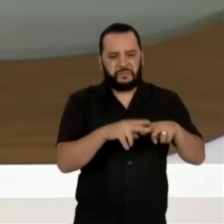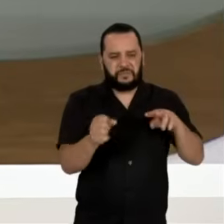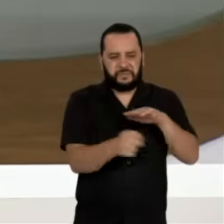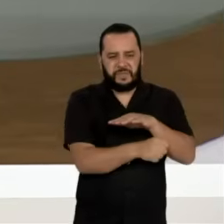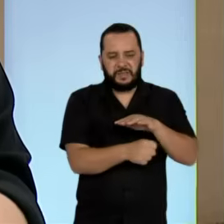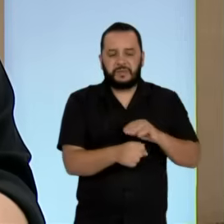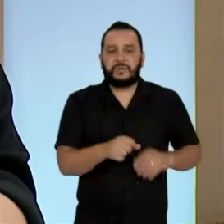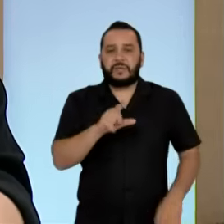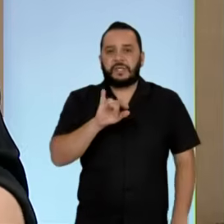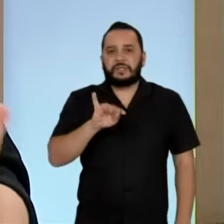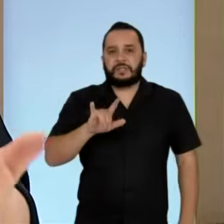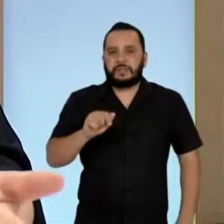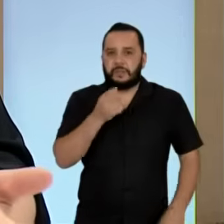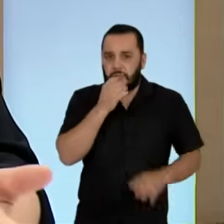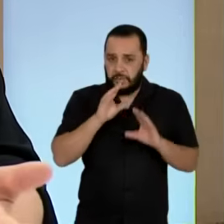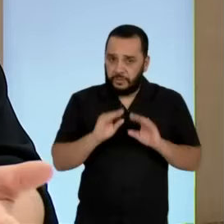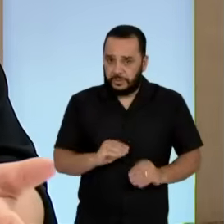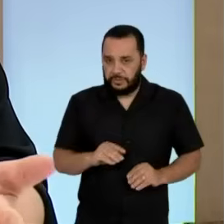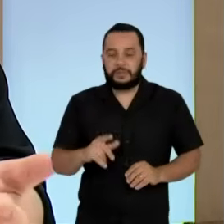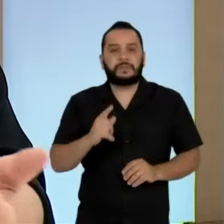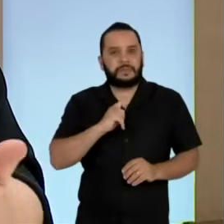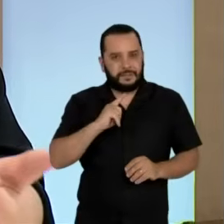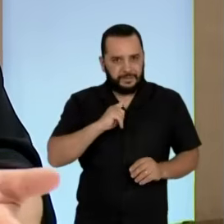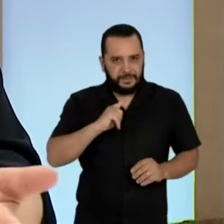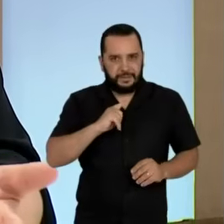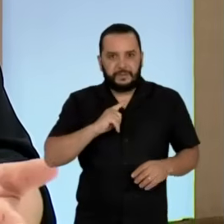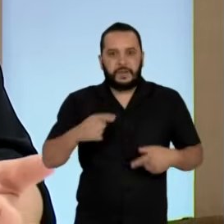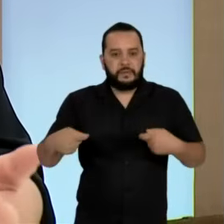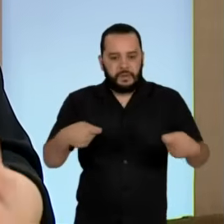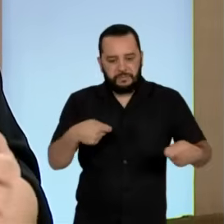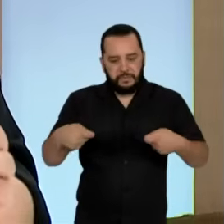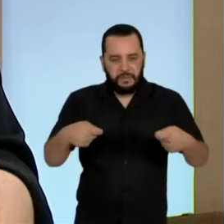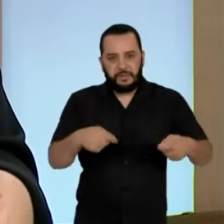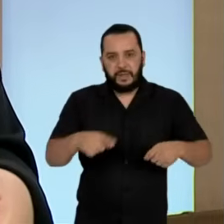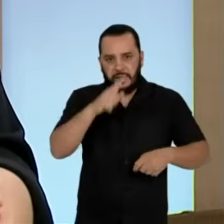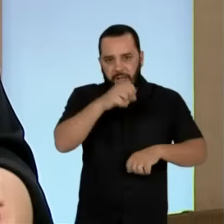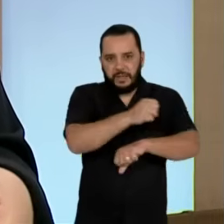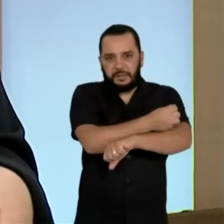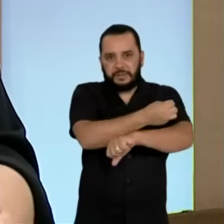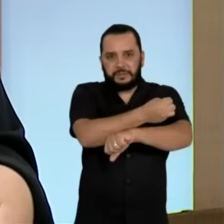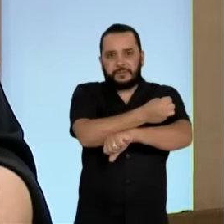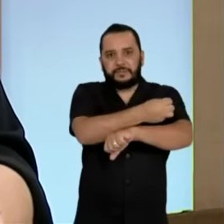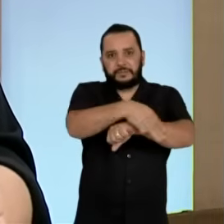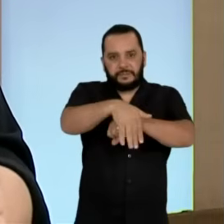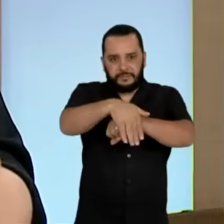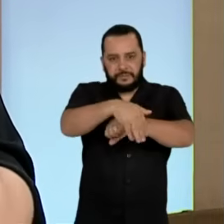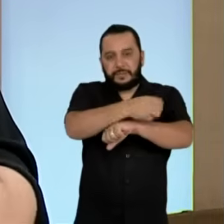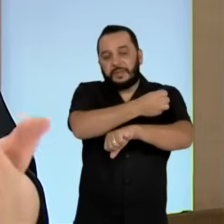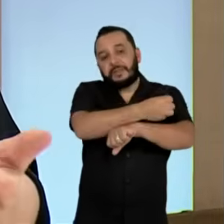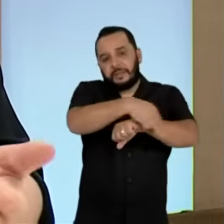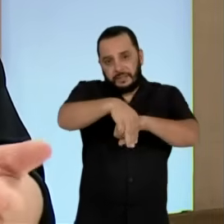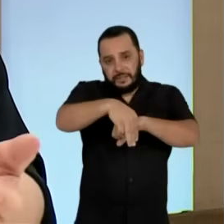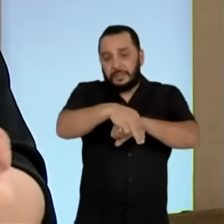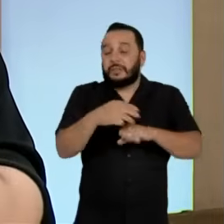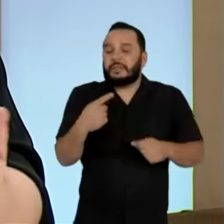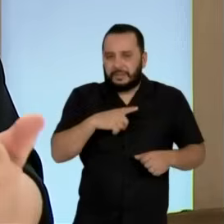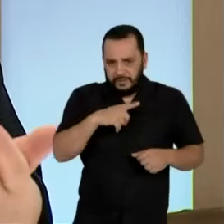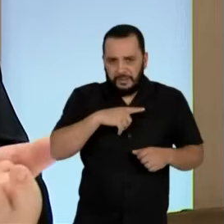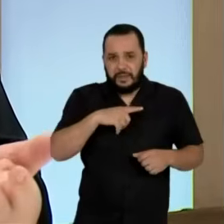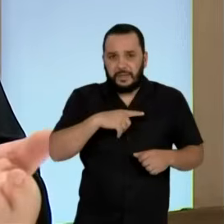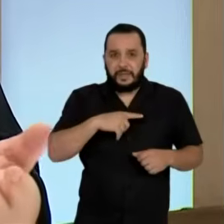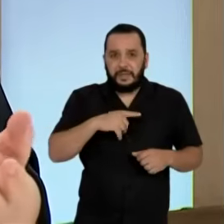Boa noite. A gente teve agora toda essa atenção, né, para a situação em Alter do Chão, mas a tensão imobiliária ali na região, por causa do turismo,